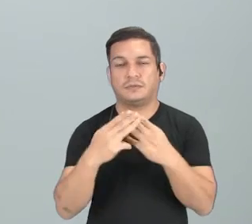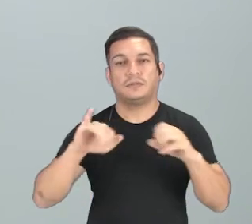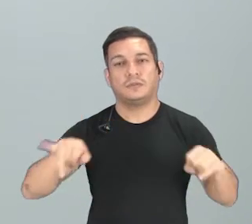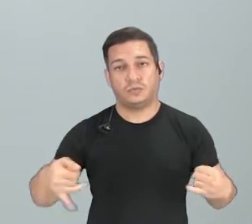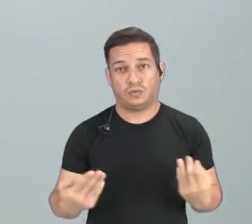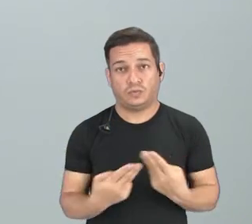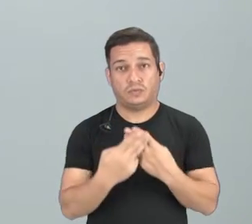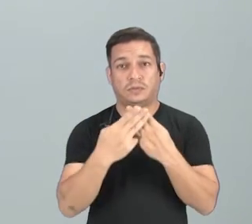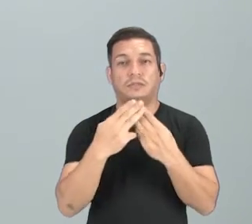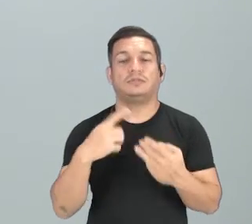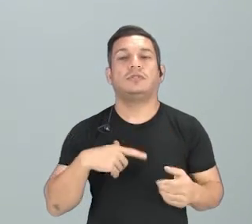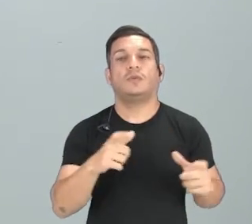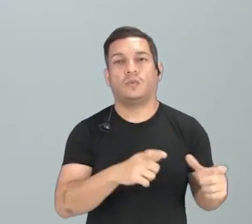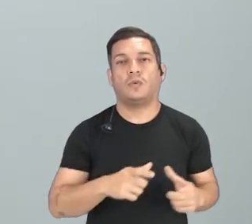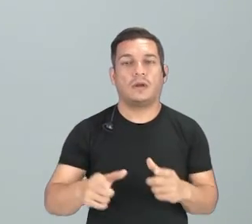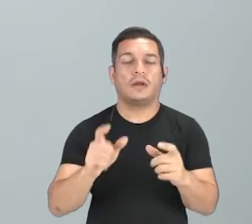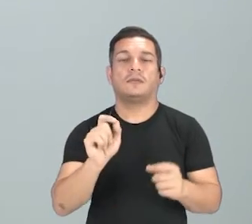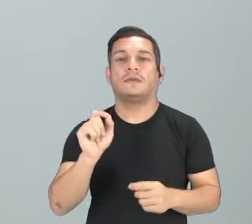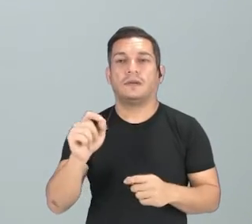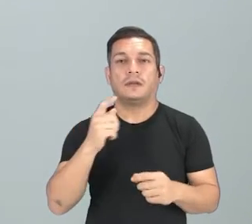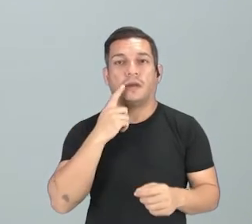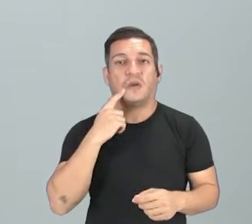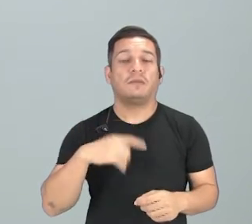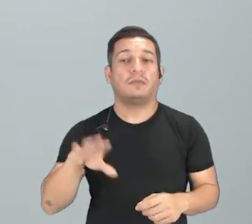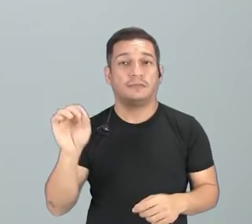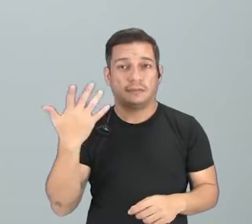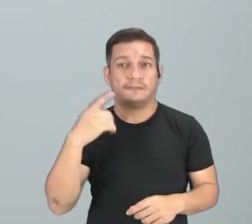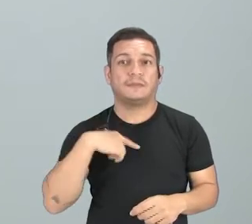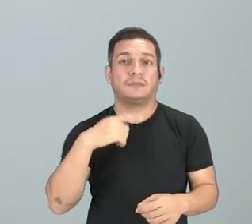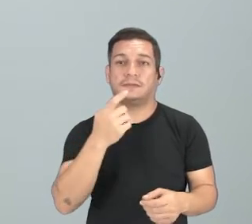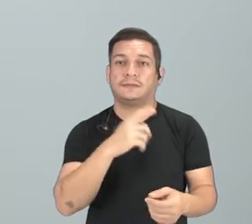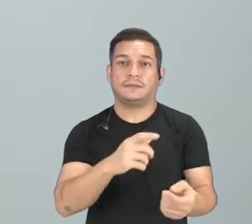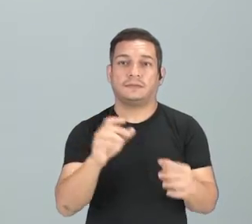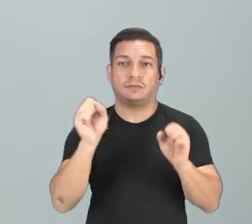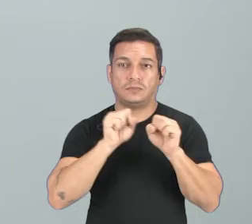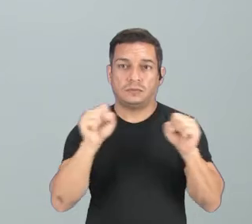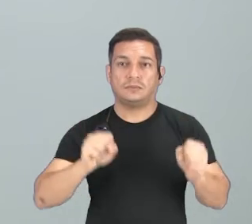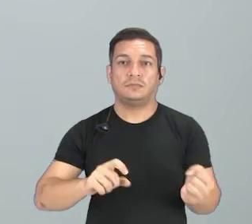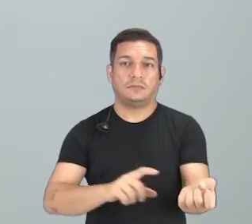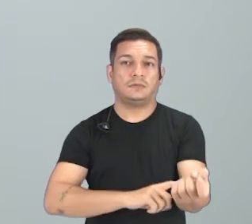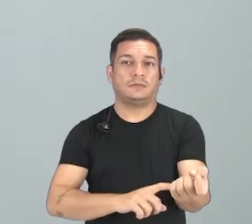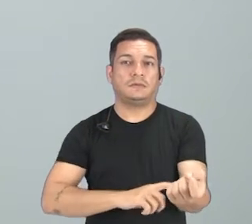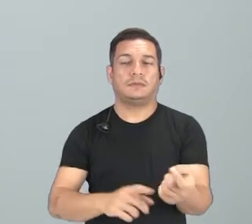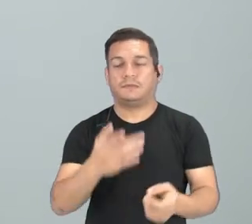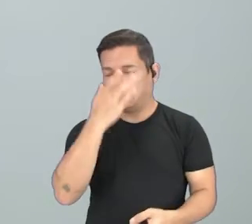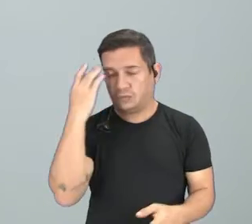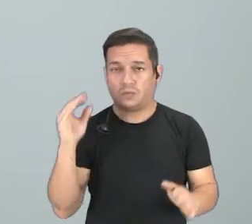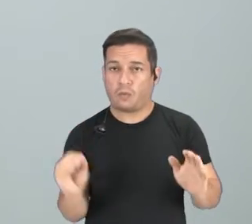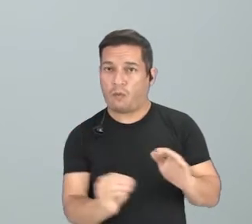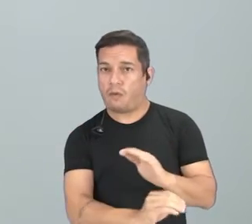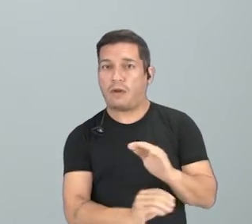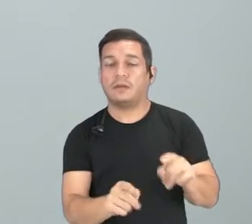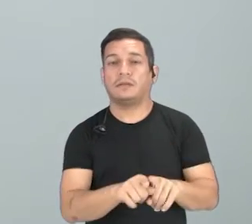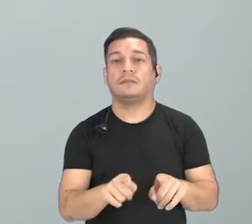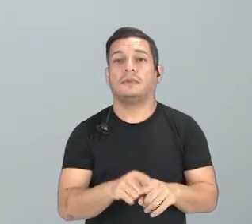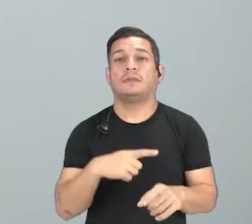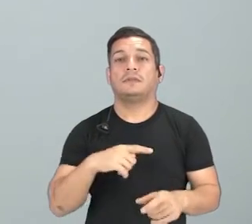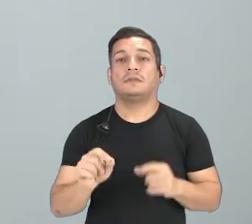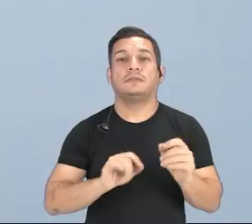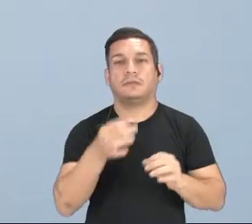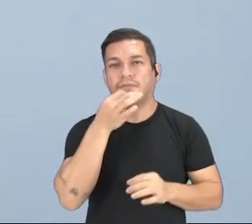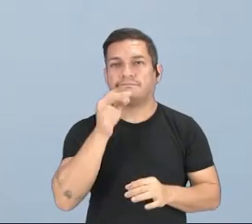gás específico, que tinha que ter uma ação específica no sistema nervoso das pessoas que eram colocadas ali dentro, tinha que ter